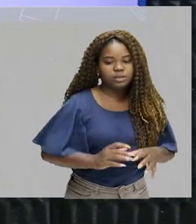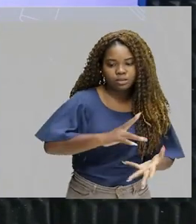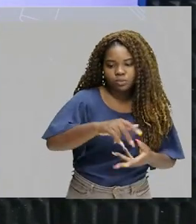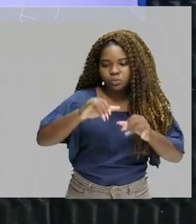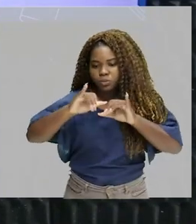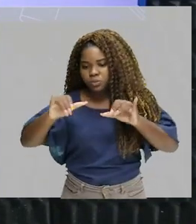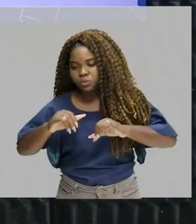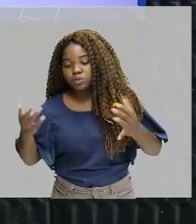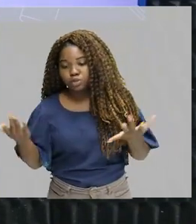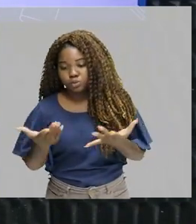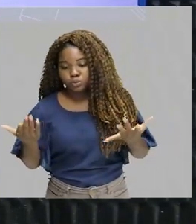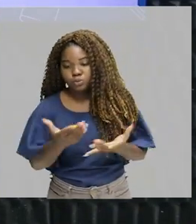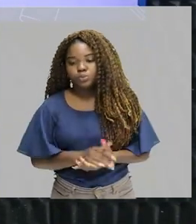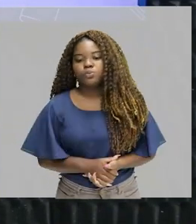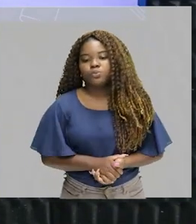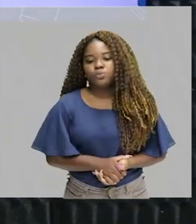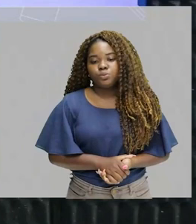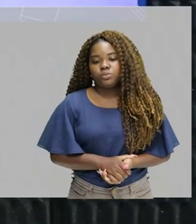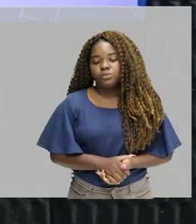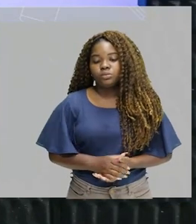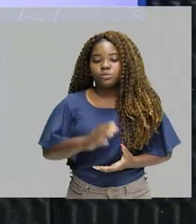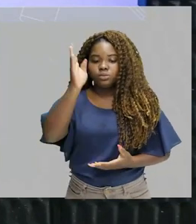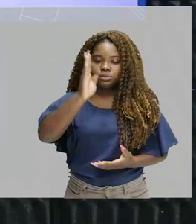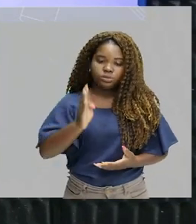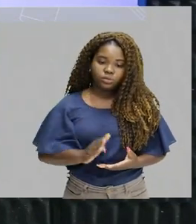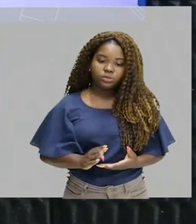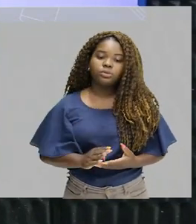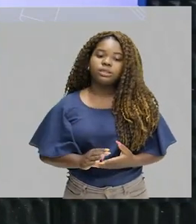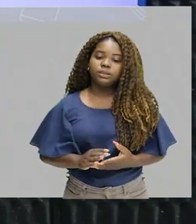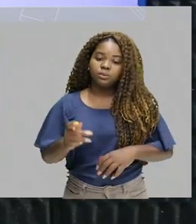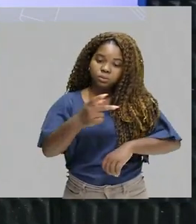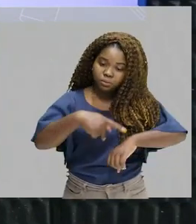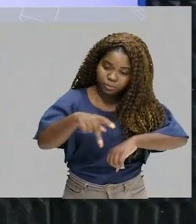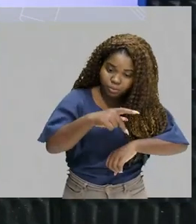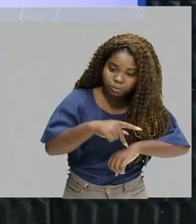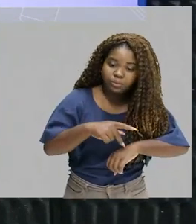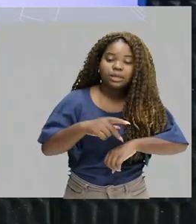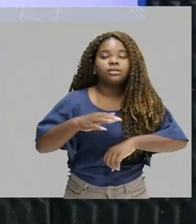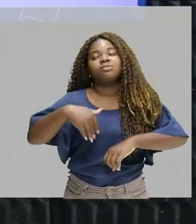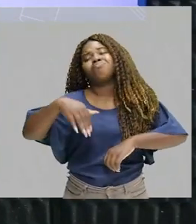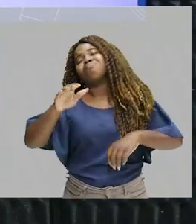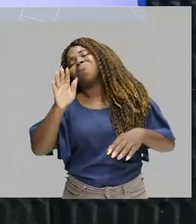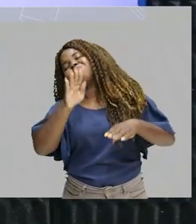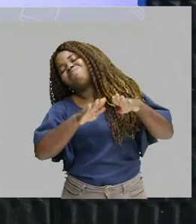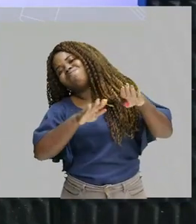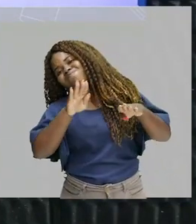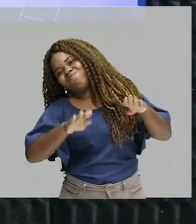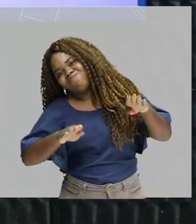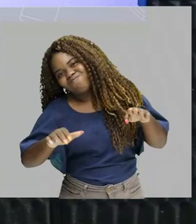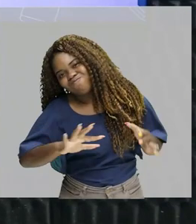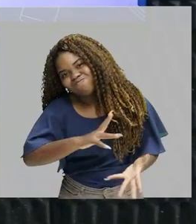mundo atual Ok o Brasil é um dos países mais desiguais do mundo Vamos lá fazer uma diferença